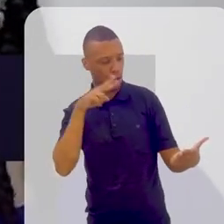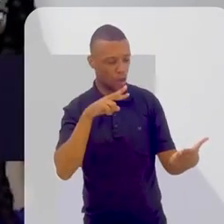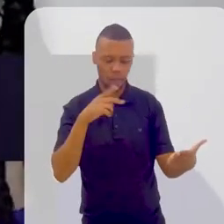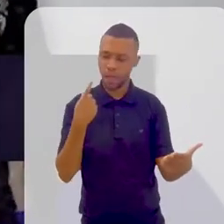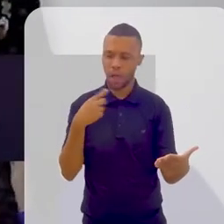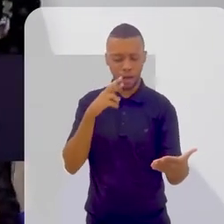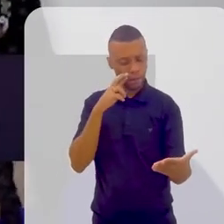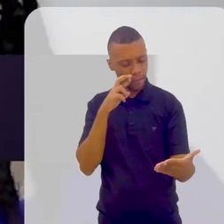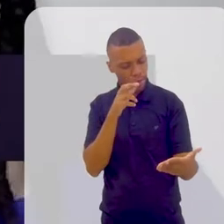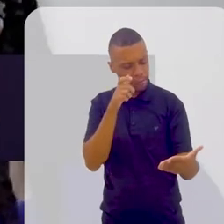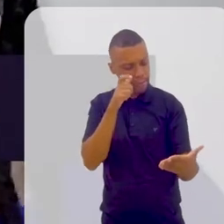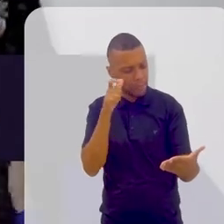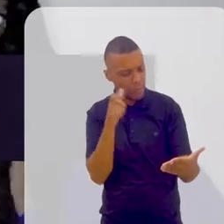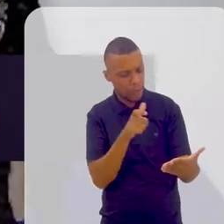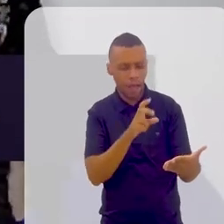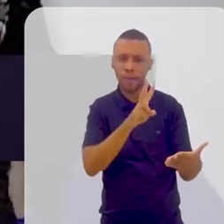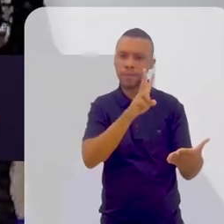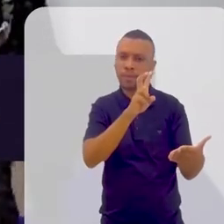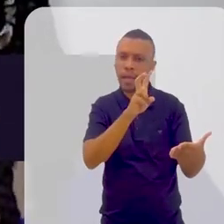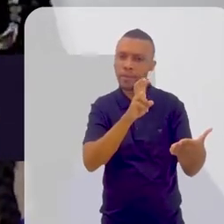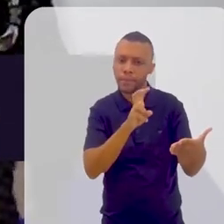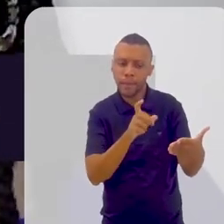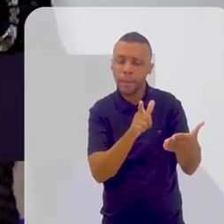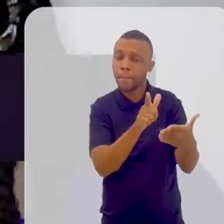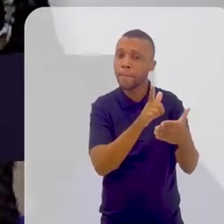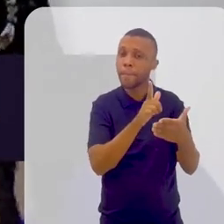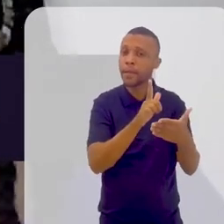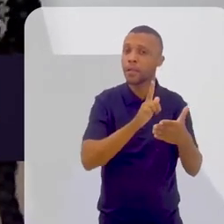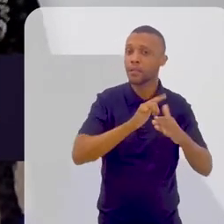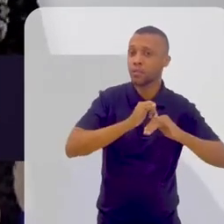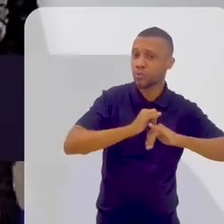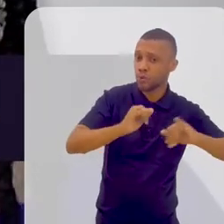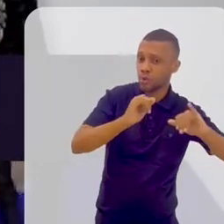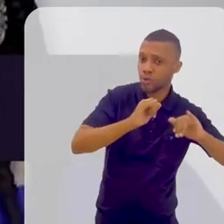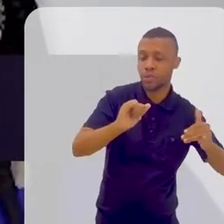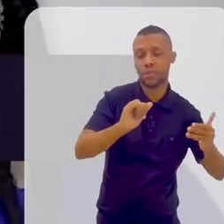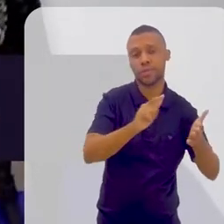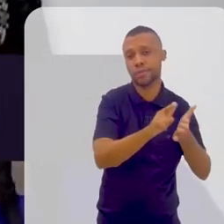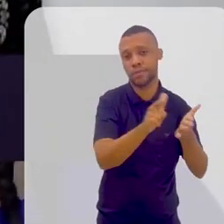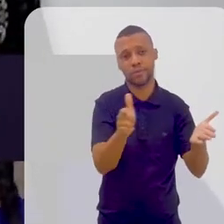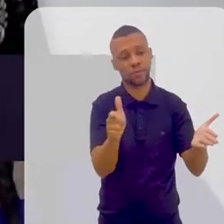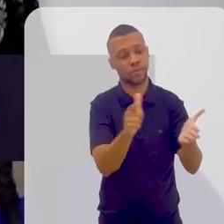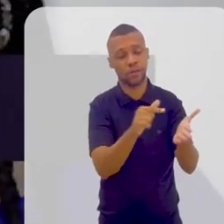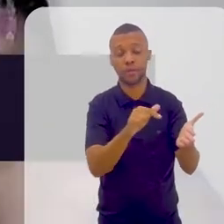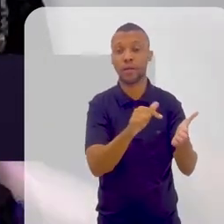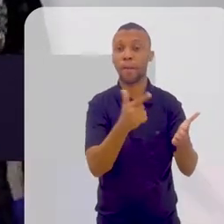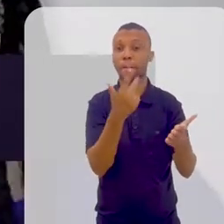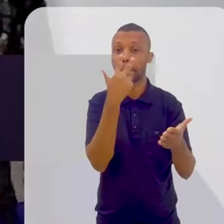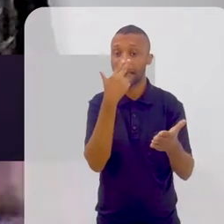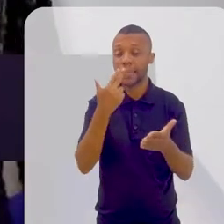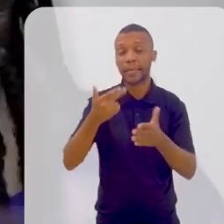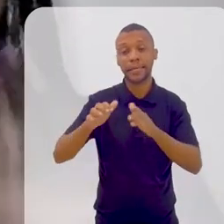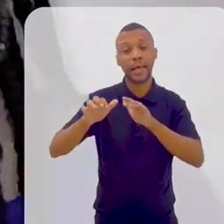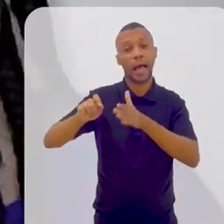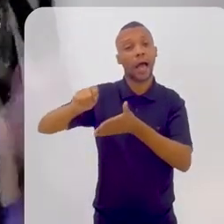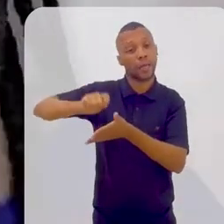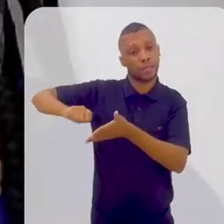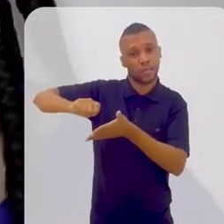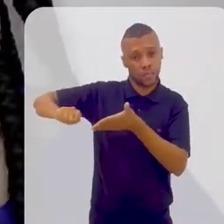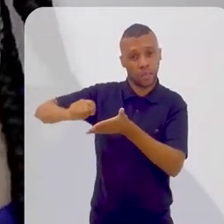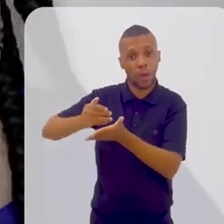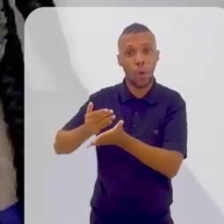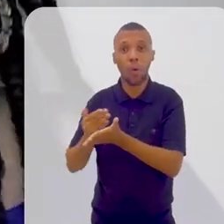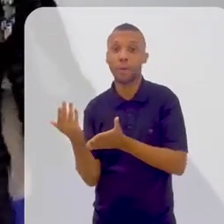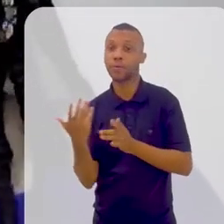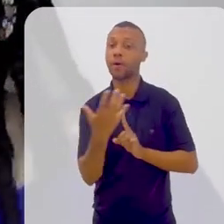aquela olhadinha, me interessava pelas notícias, e aí acho que essa coisa da escrita também pode